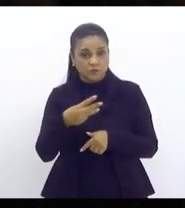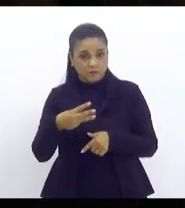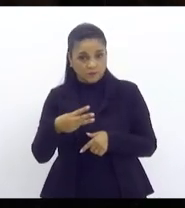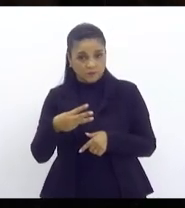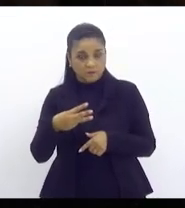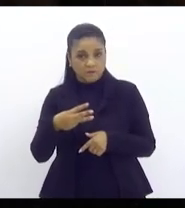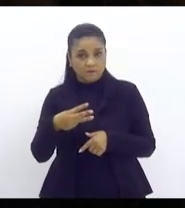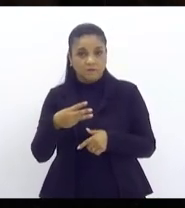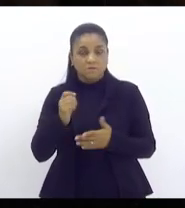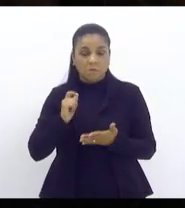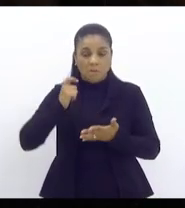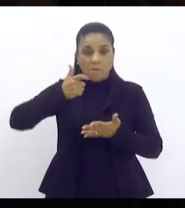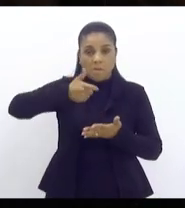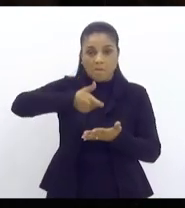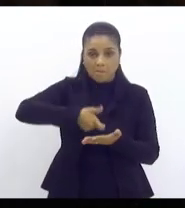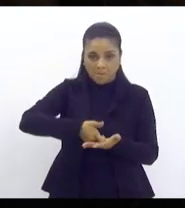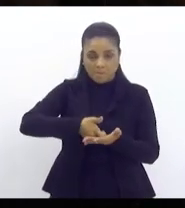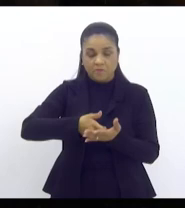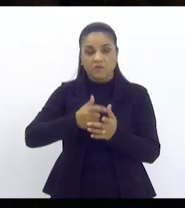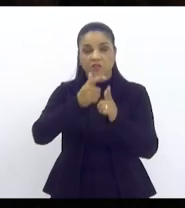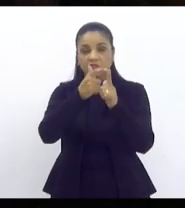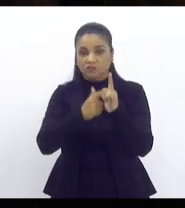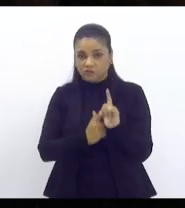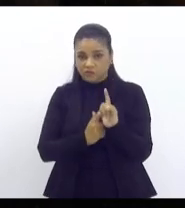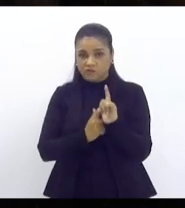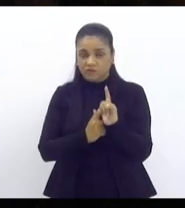para pagamento do serviço da dívida,